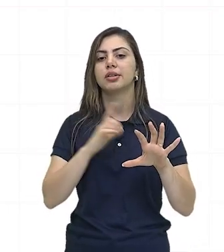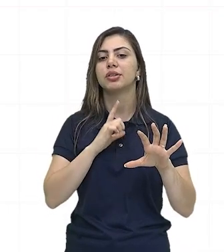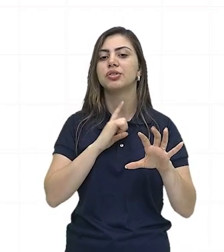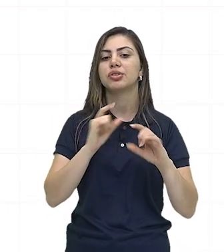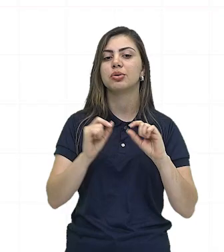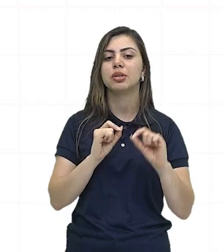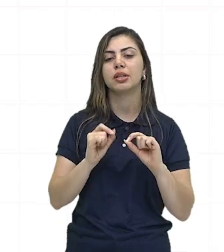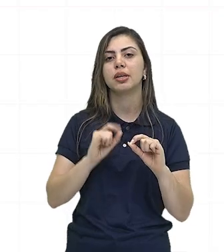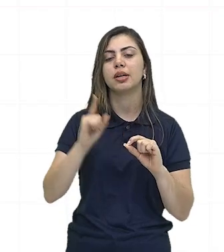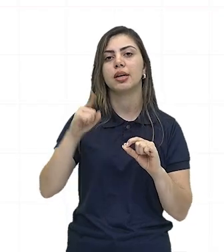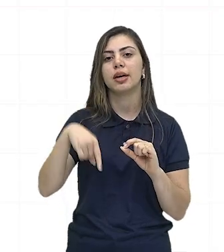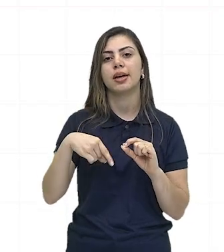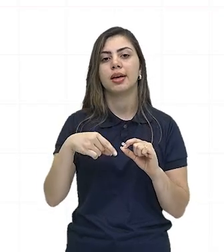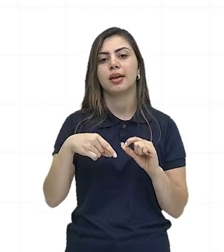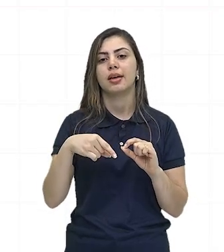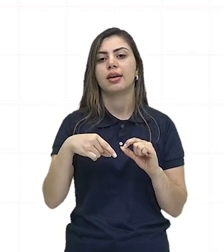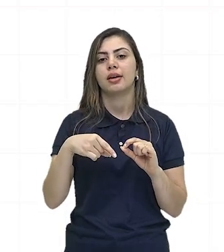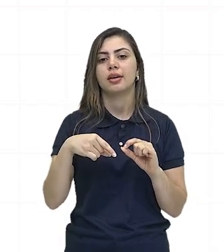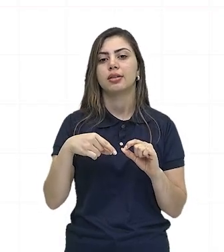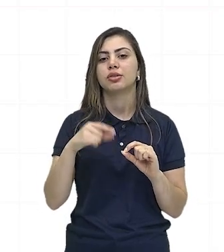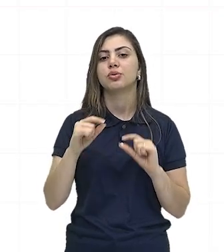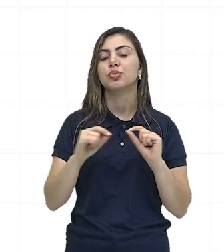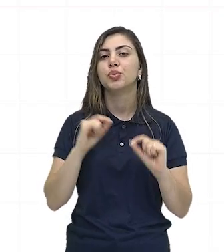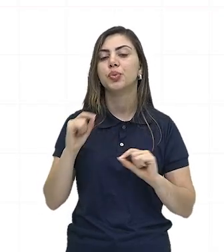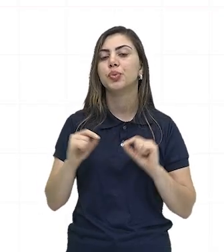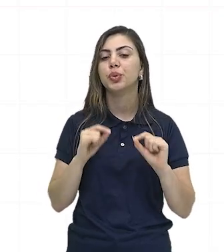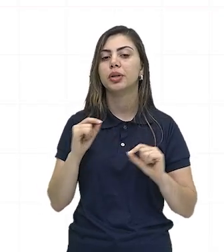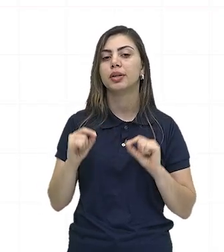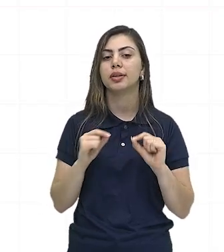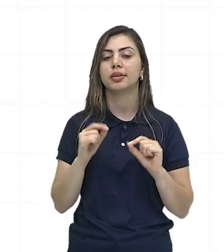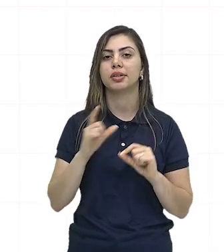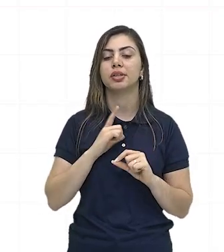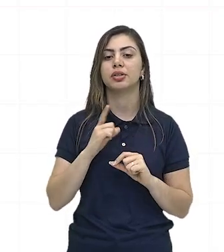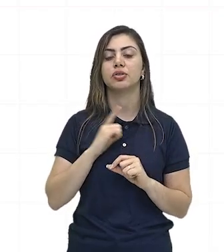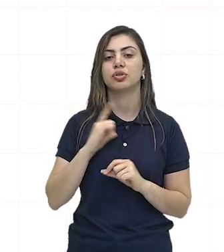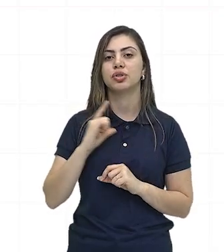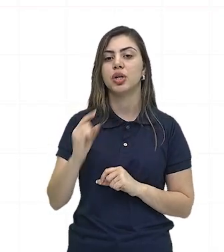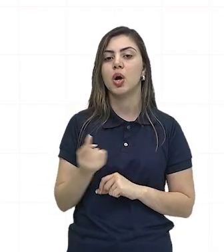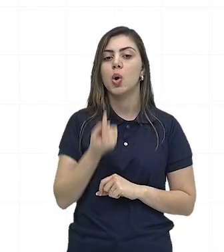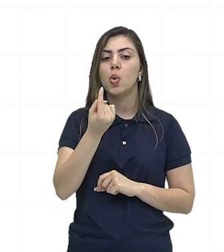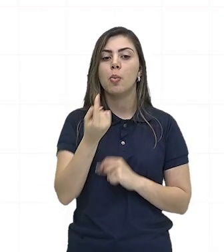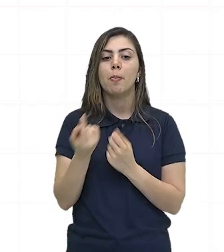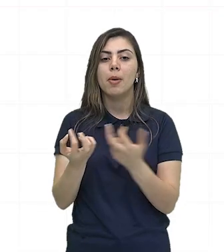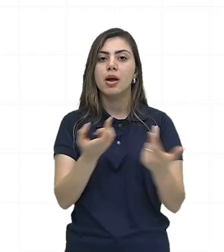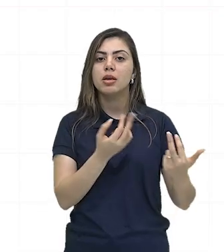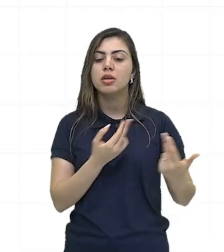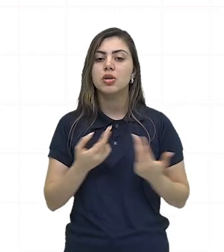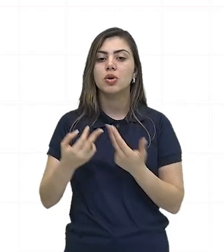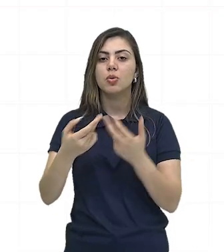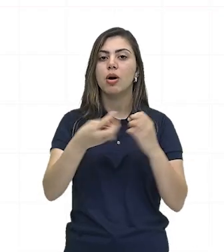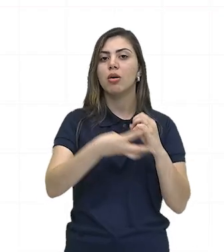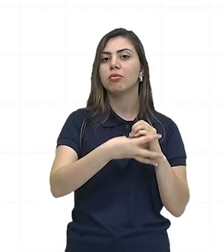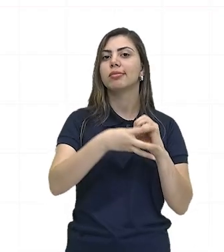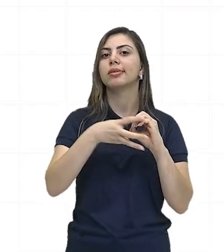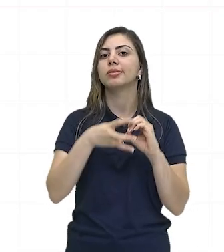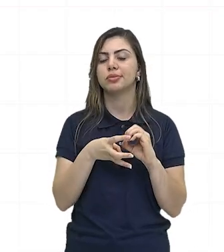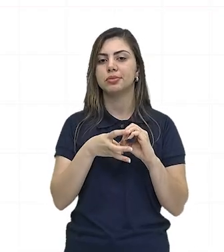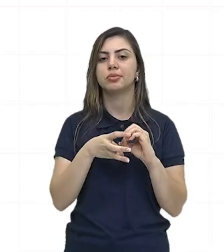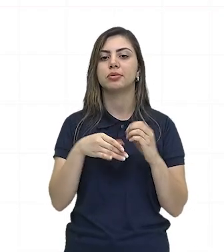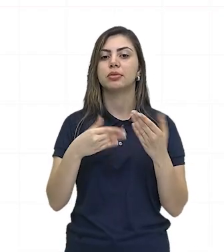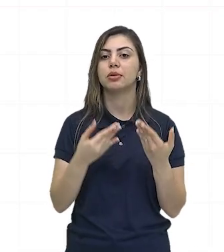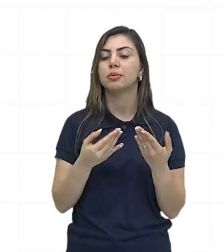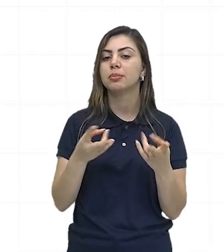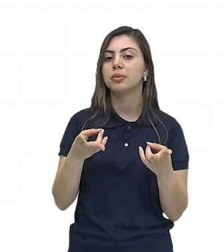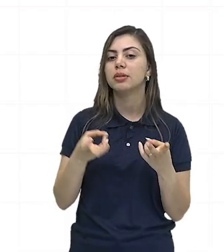diferentes latitudes. Estavam localizados na mesma latitude. Então, observem aí